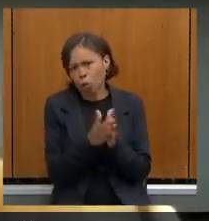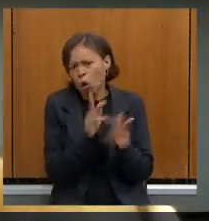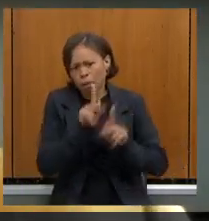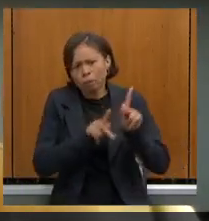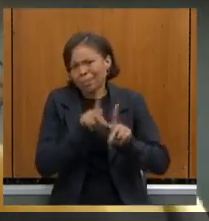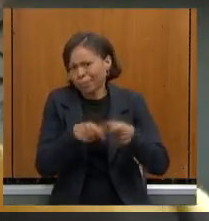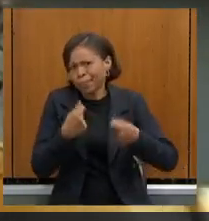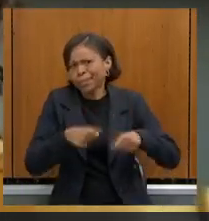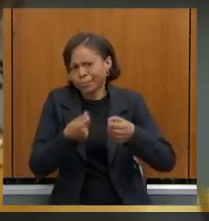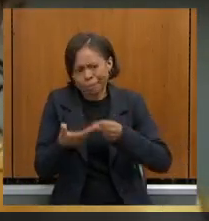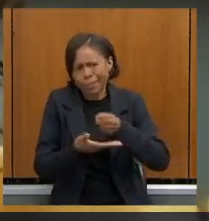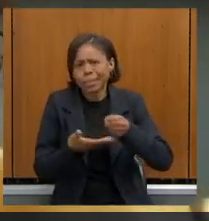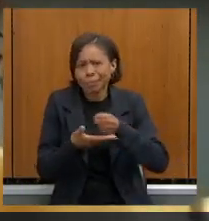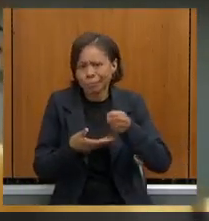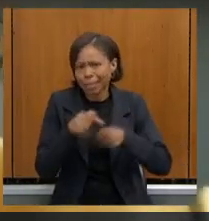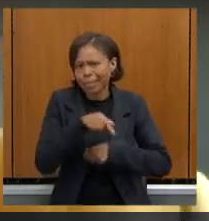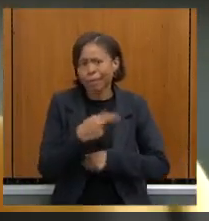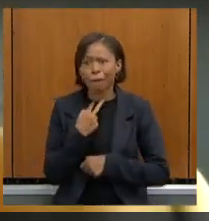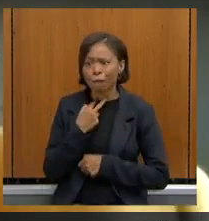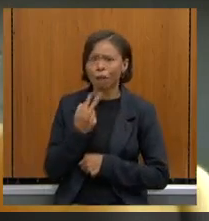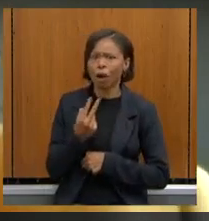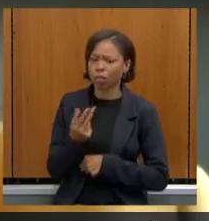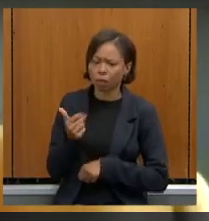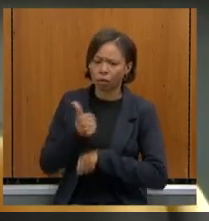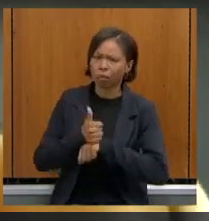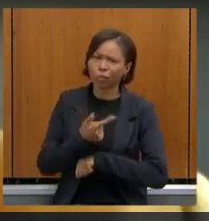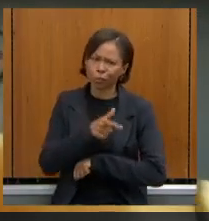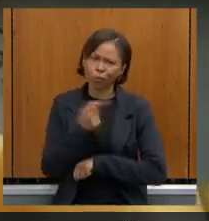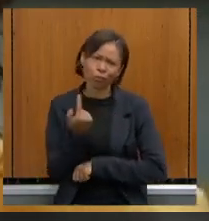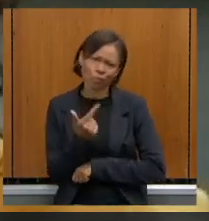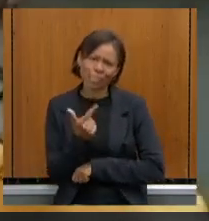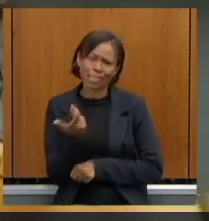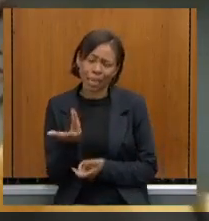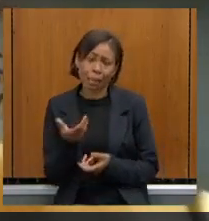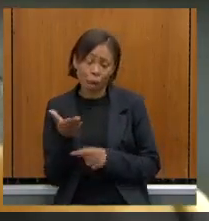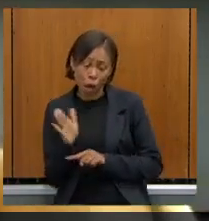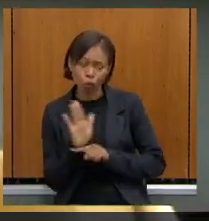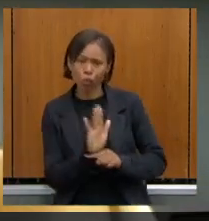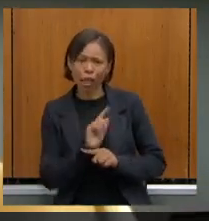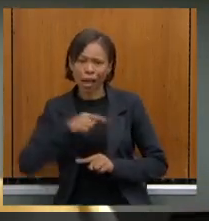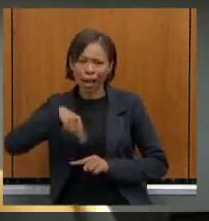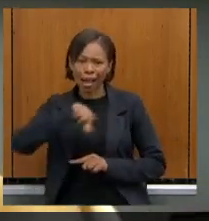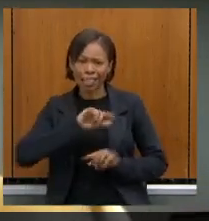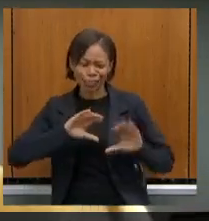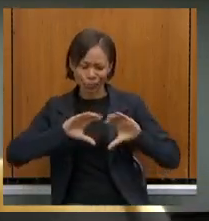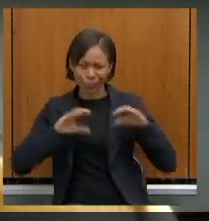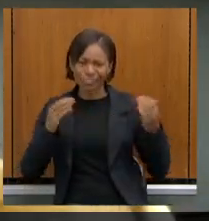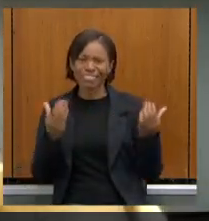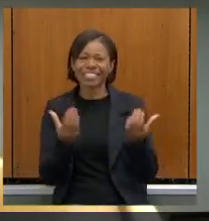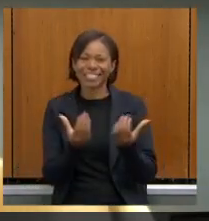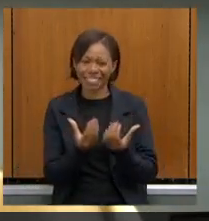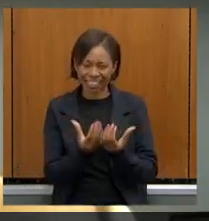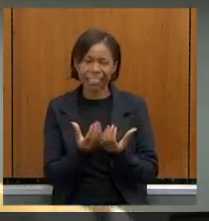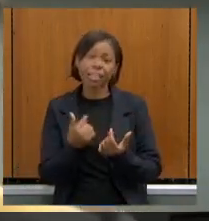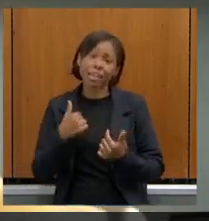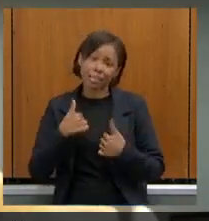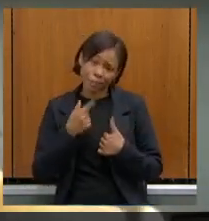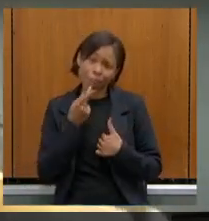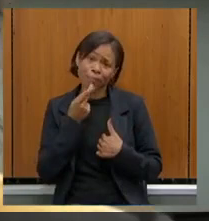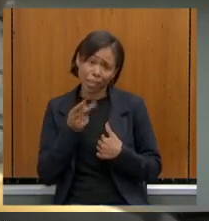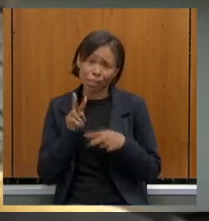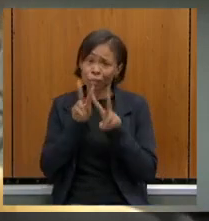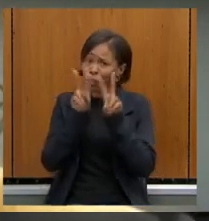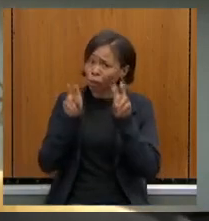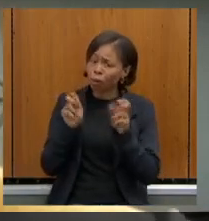é construir política para que esse recurso público chegue de fato nessas comunidades então eu estou falando de possibilidades de